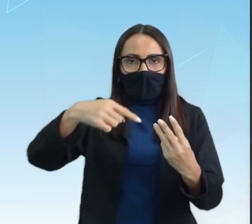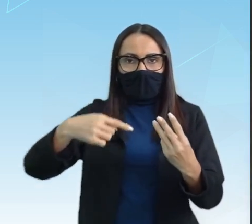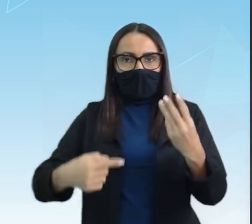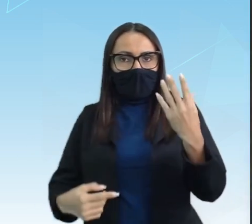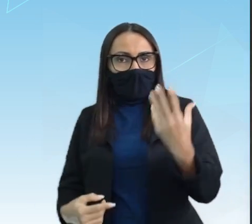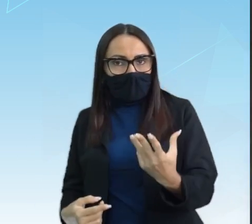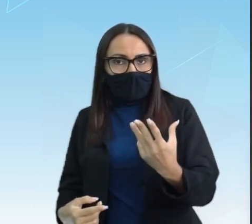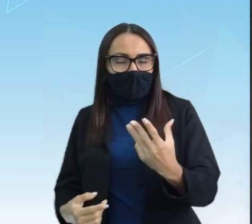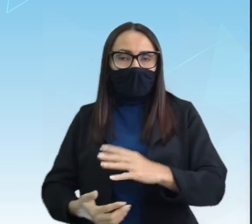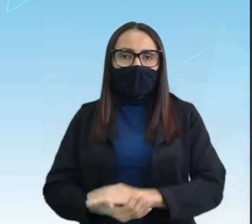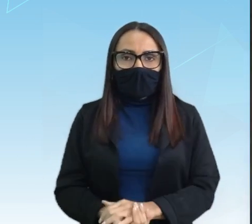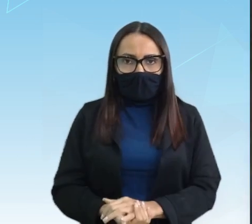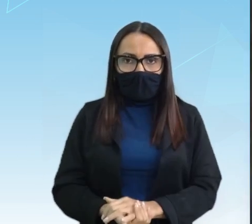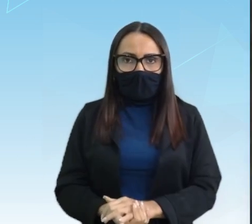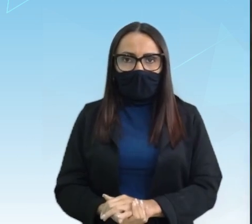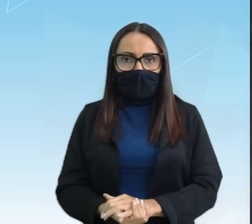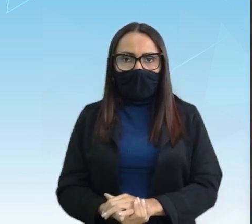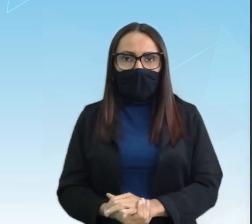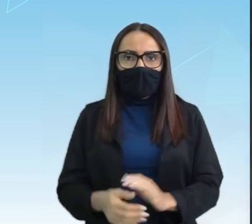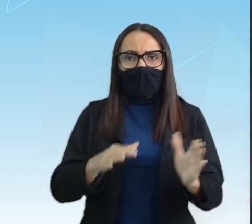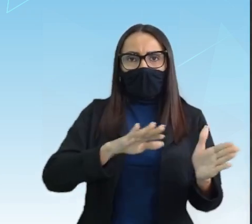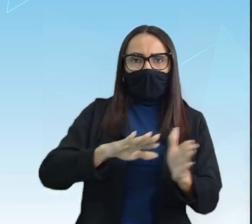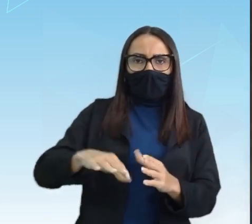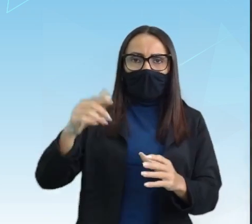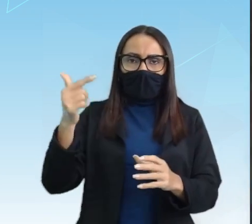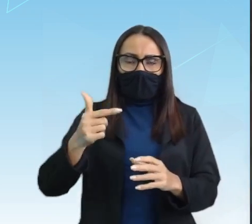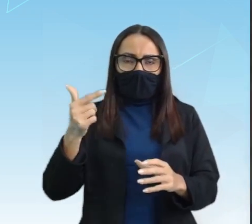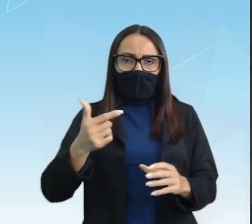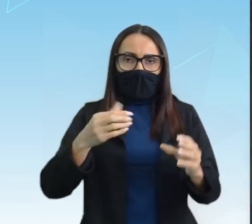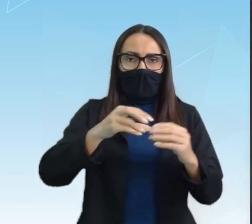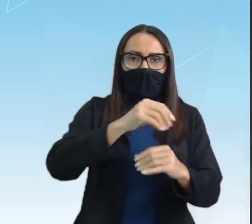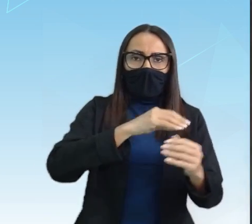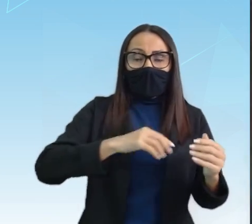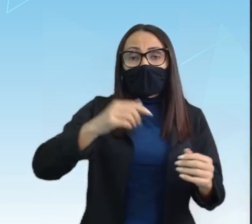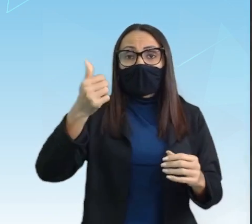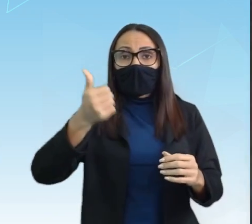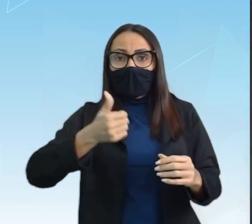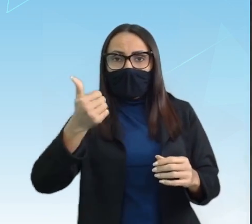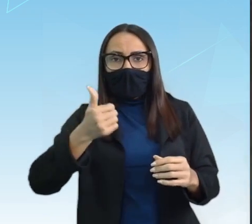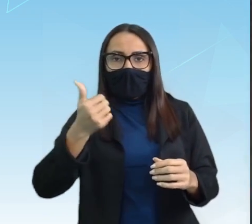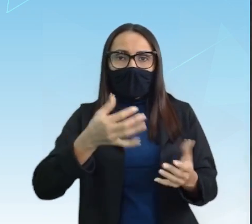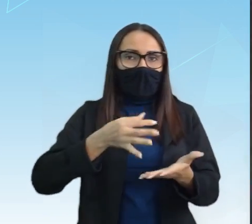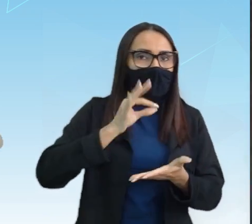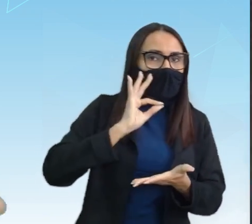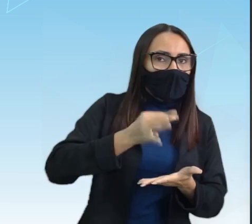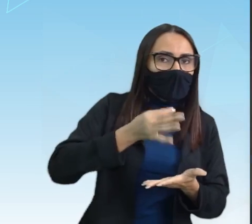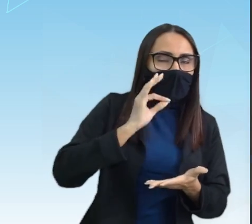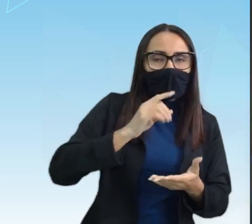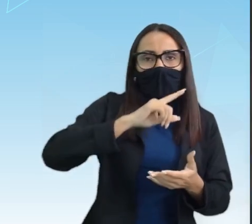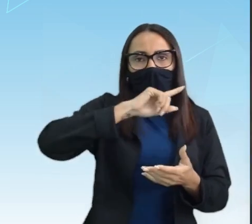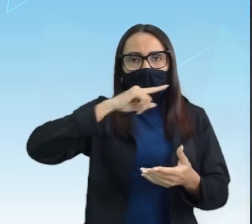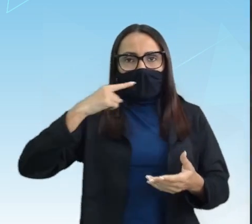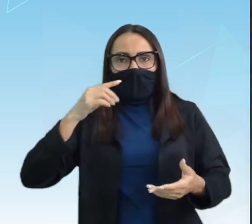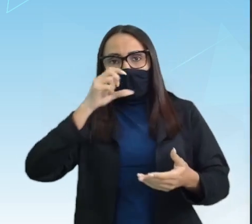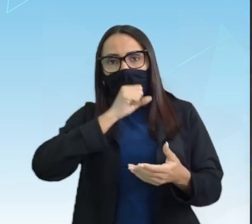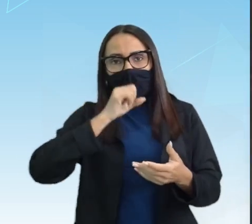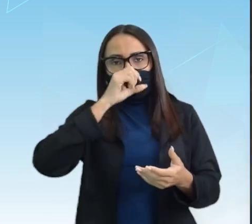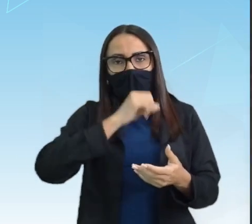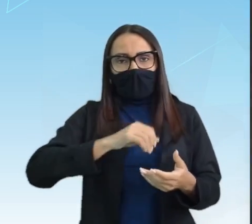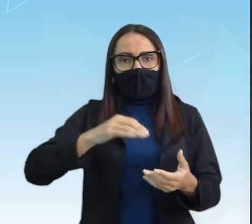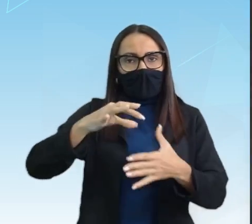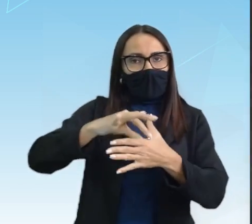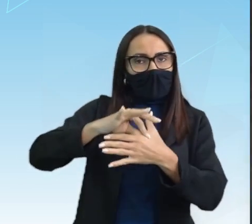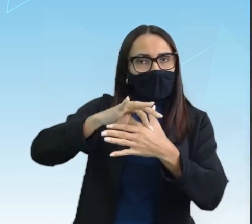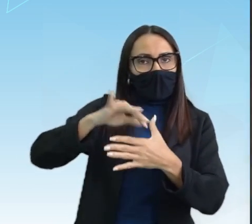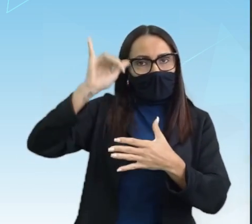suíno e equino em terceiro lugar. Para o segundo lugar está a nossa soja. E o primeiro lugar está entre café, cana-de-açúcar, laranja e bovino.